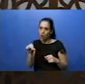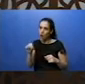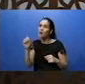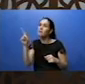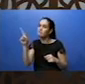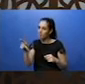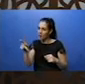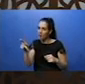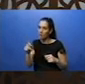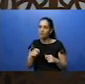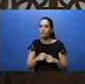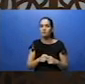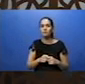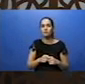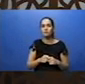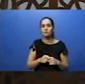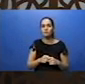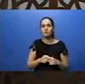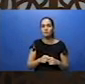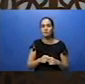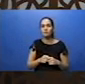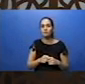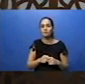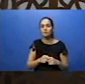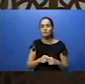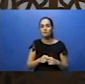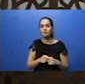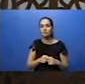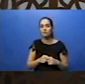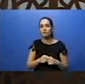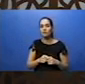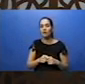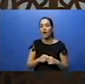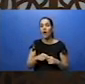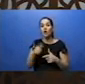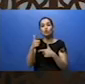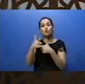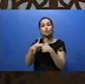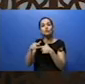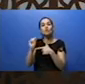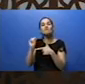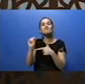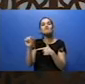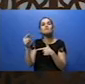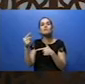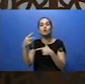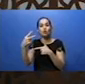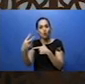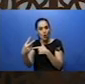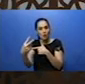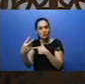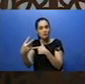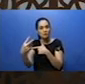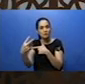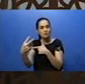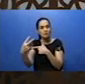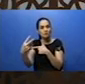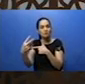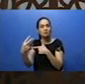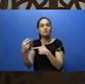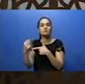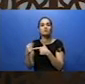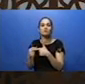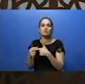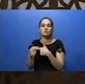32 dividido por 2, 16. Coloco 2. 16 dividido por